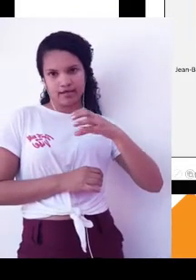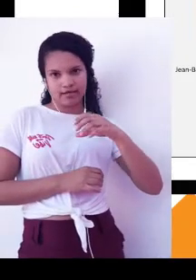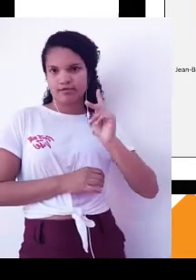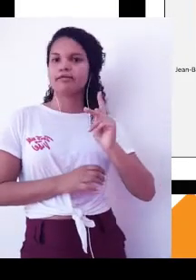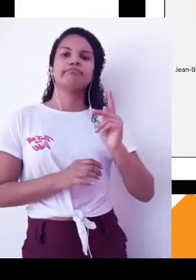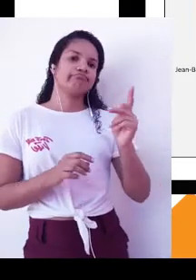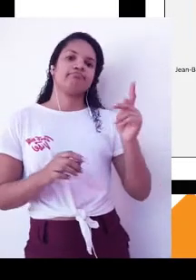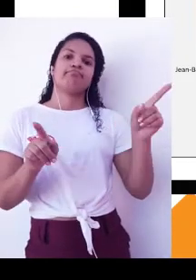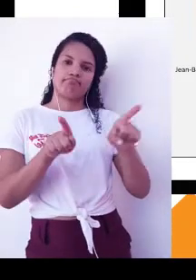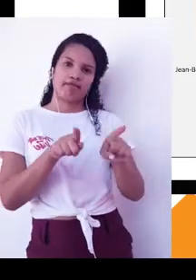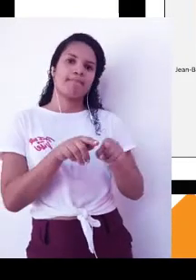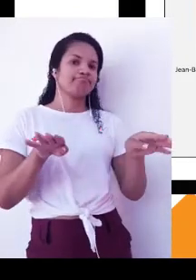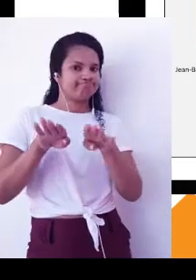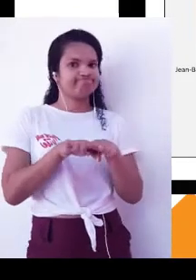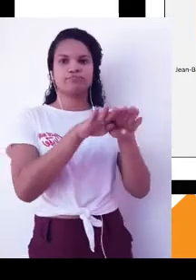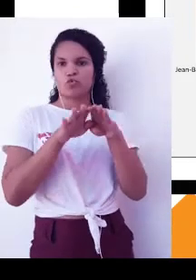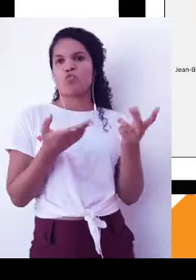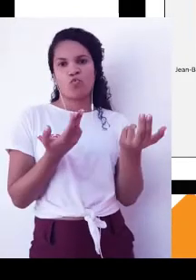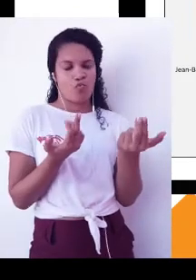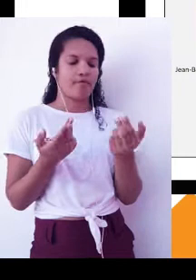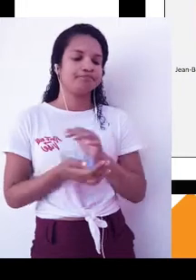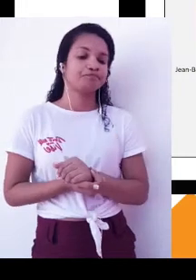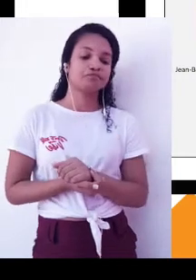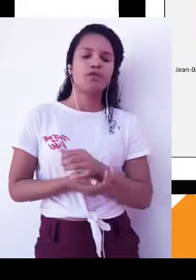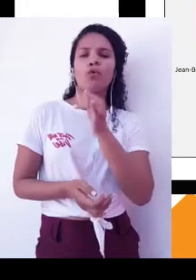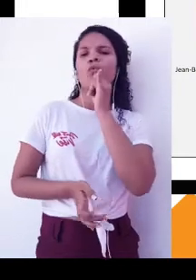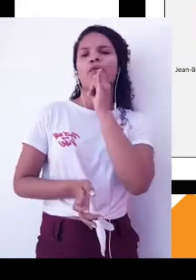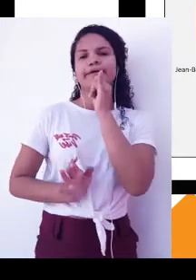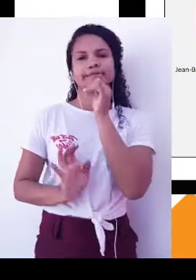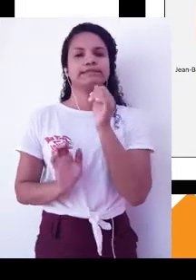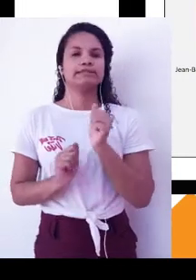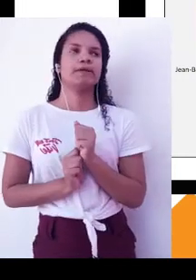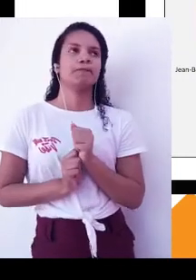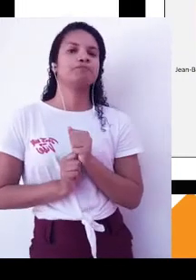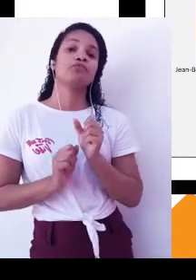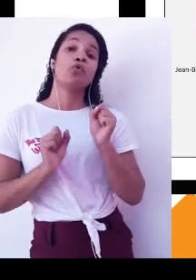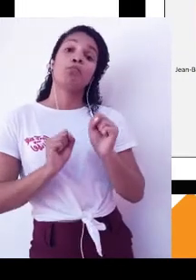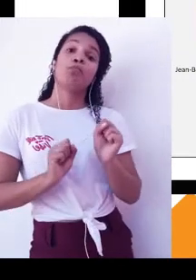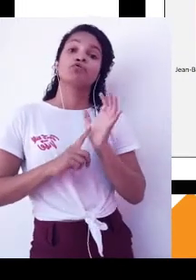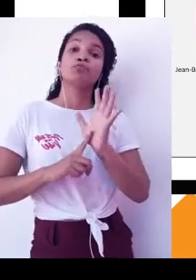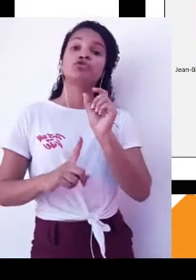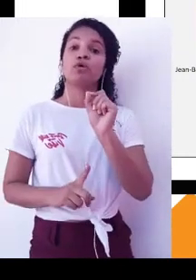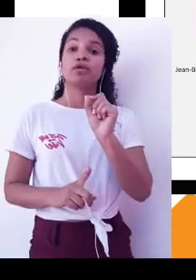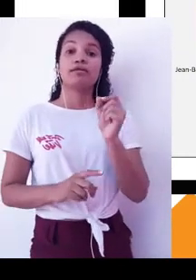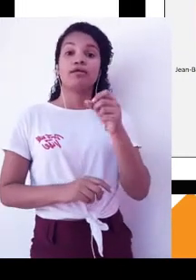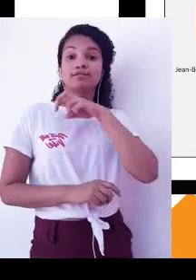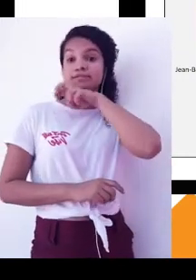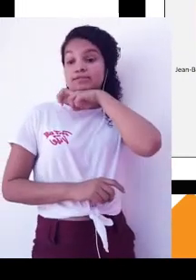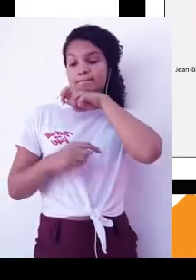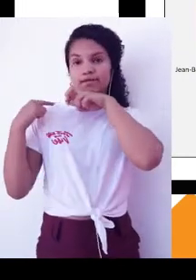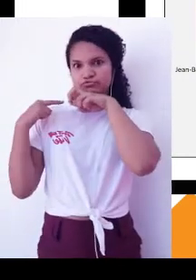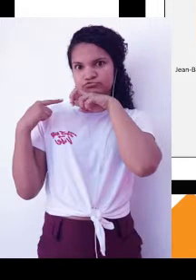Para exemplificar o pensamento de Lamarck, a gente pode colocar aqui o exemplo das serpentes.